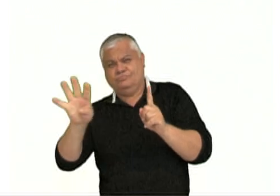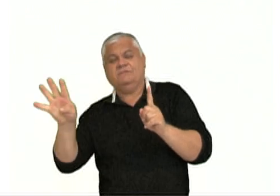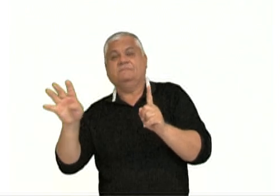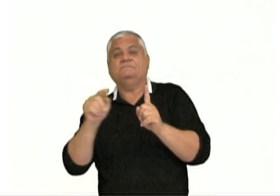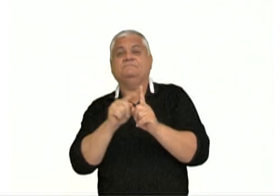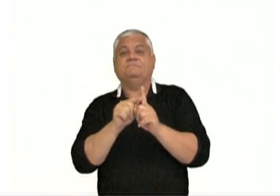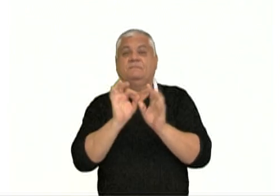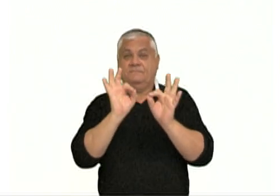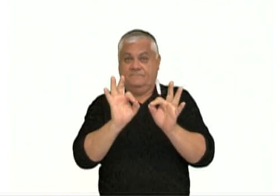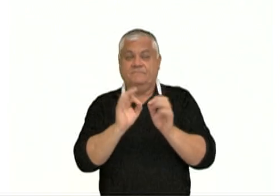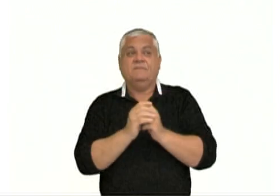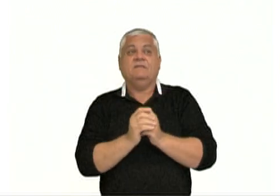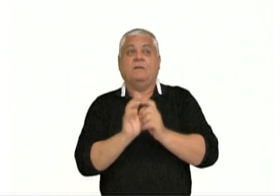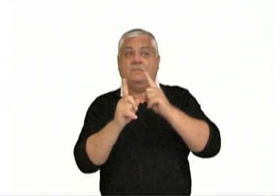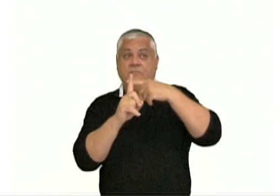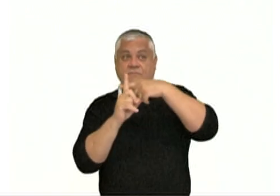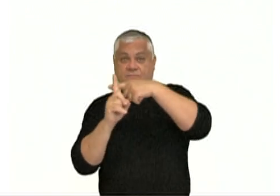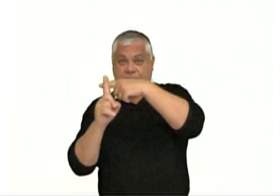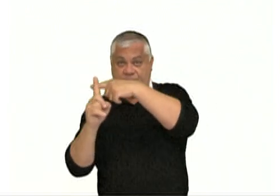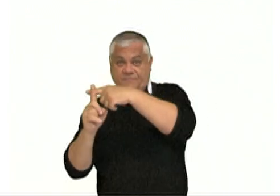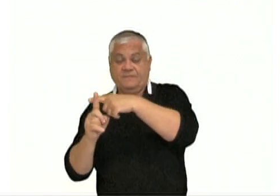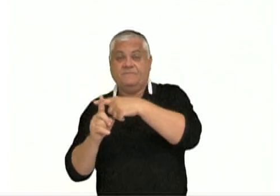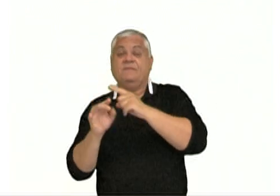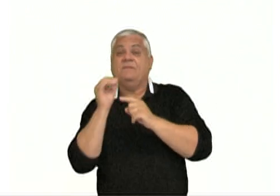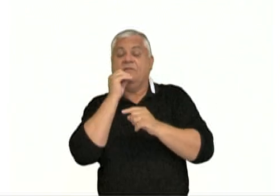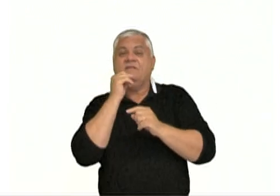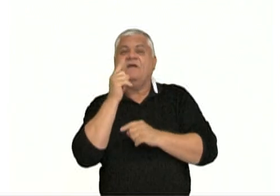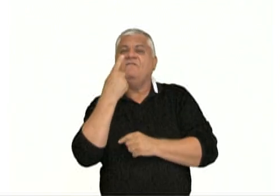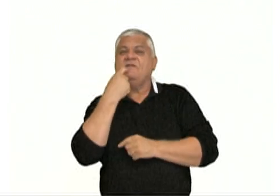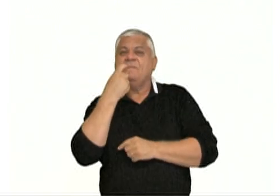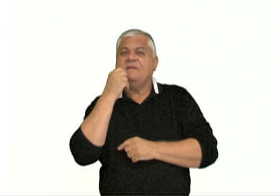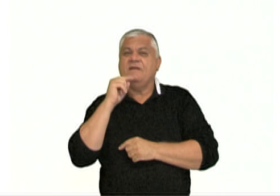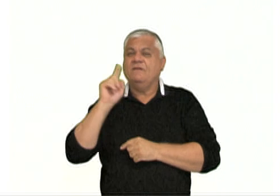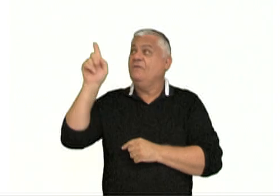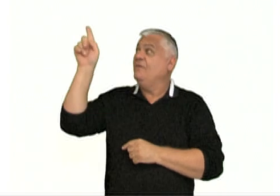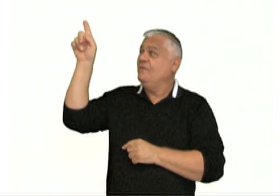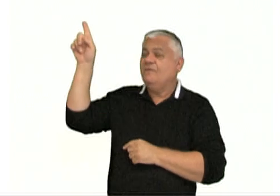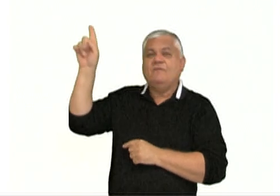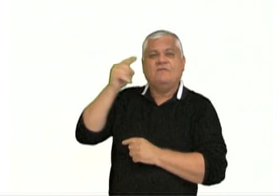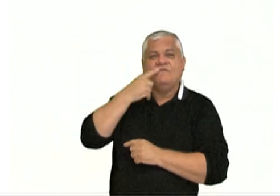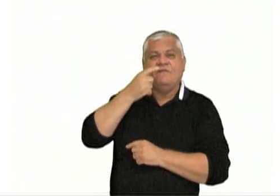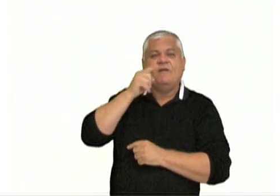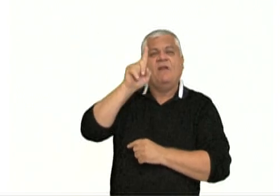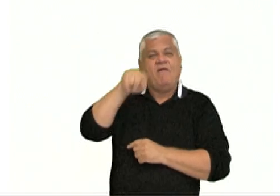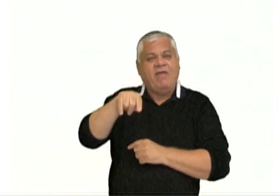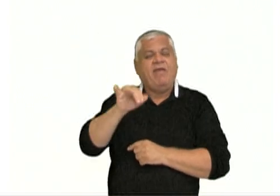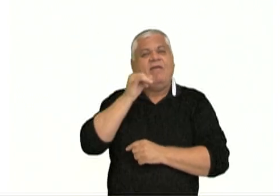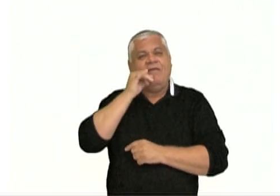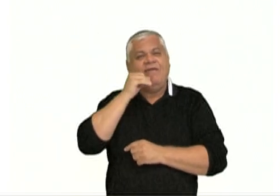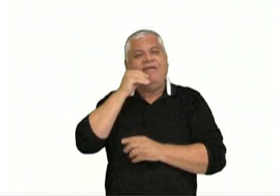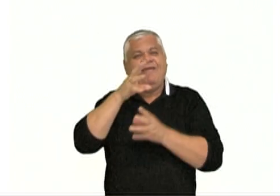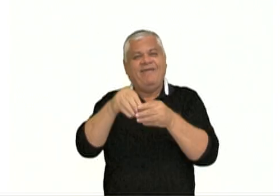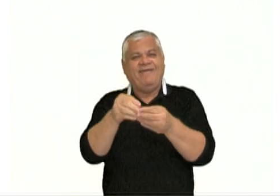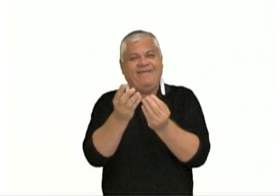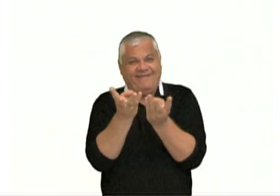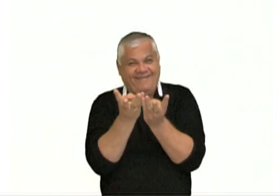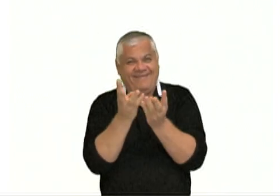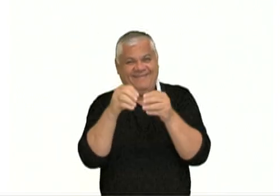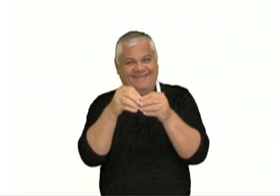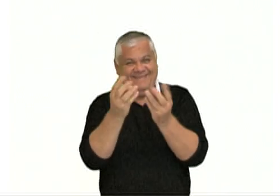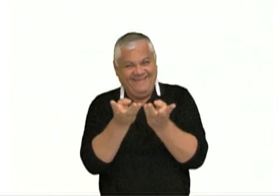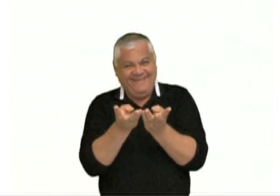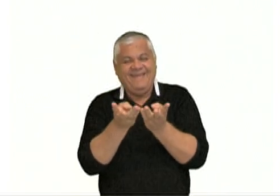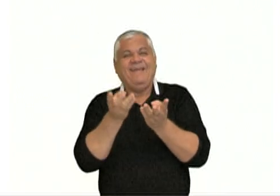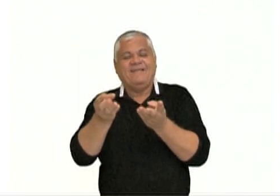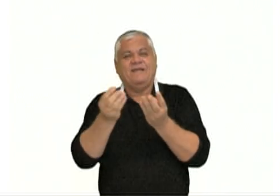maior, ok? Então, veja que esses valores aqui em vermelho são aqueles valores lá dos cartões que a Camila fez e